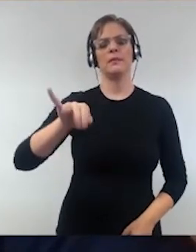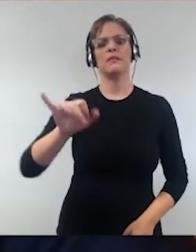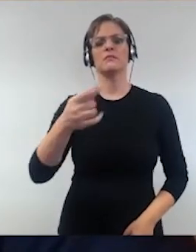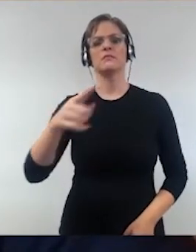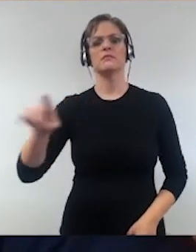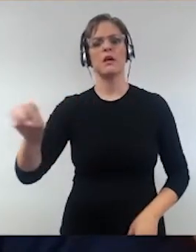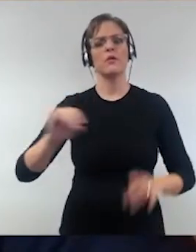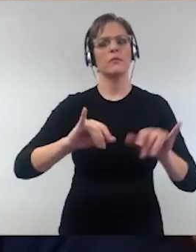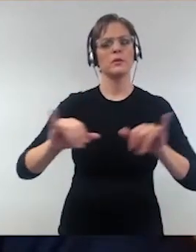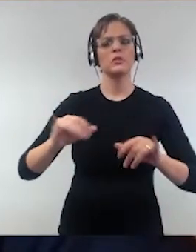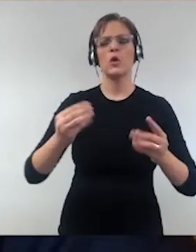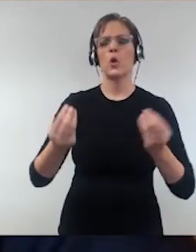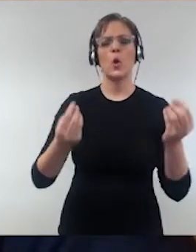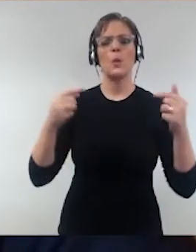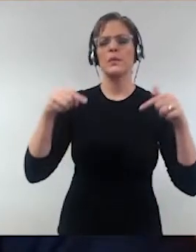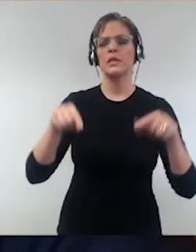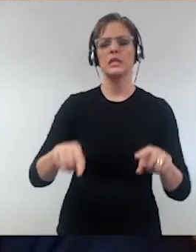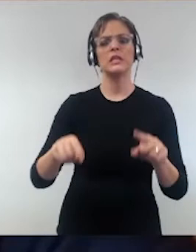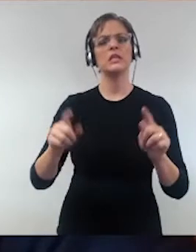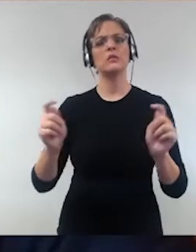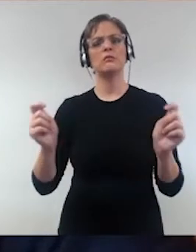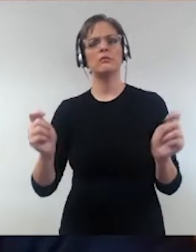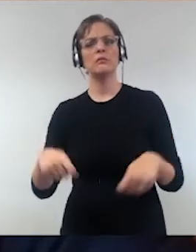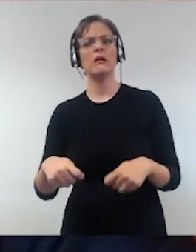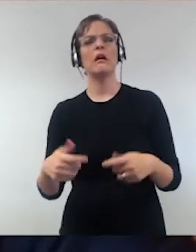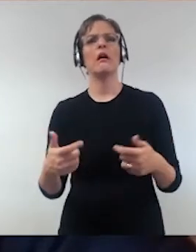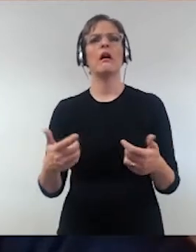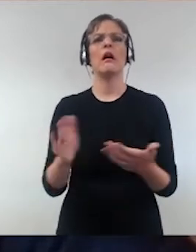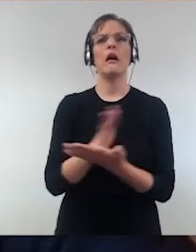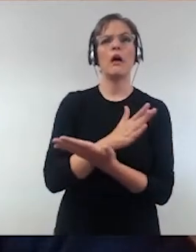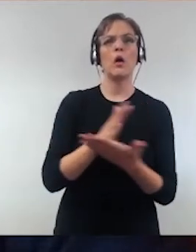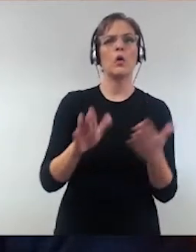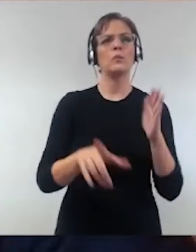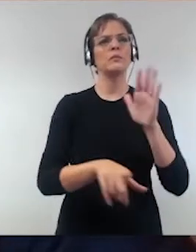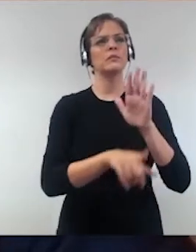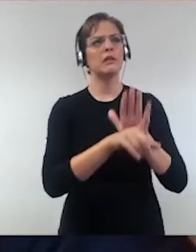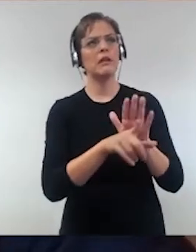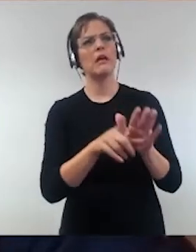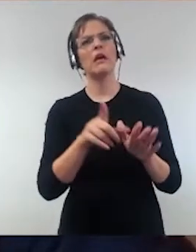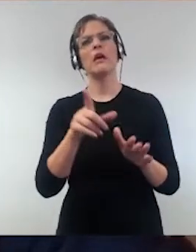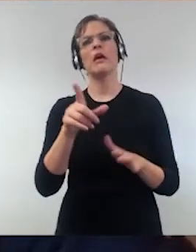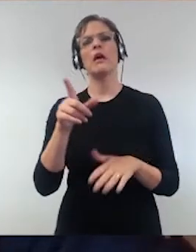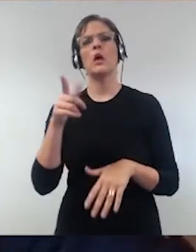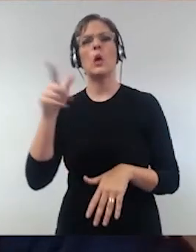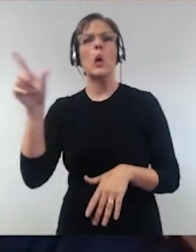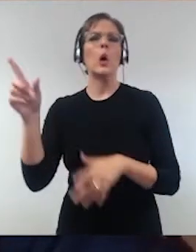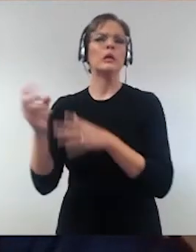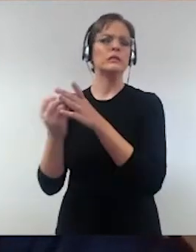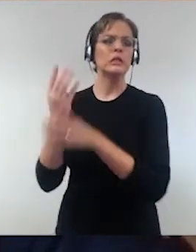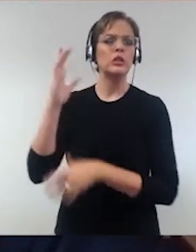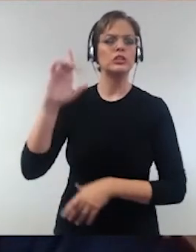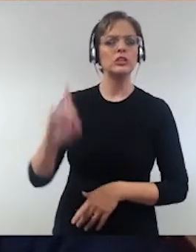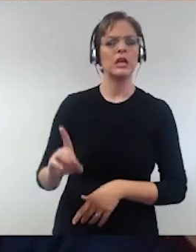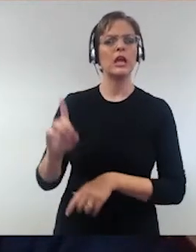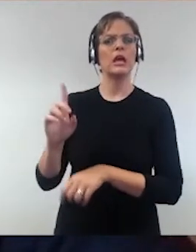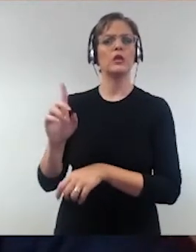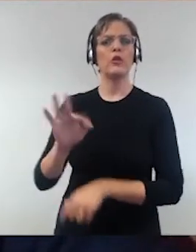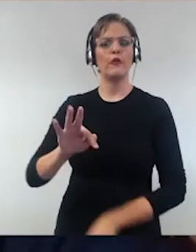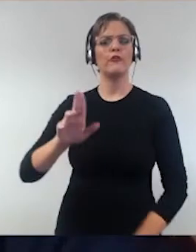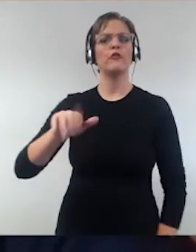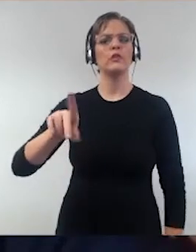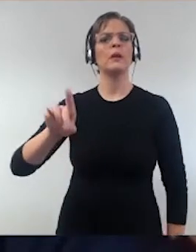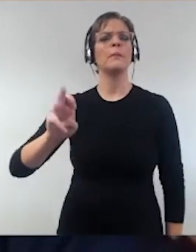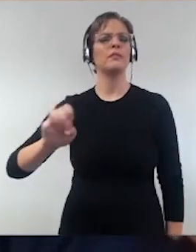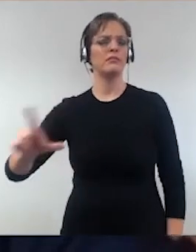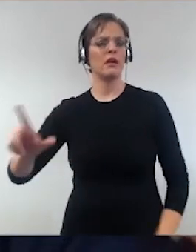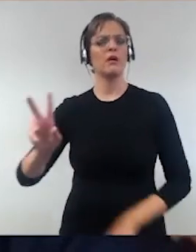momento, defluiu a positivação em alguns ordenamentos ou reconhecimento no direito fundamental à proteção de dados. Na